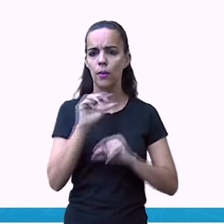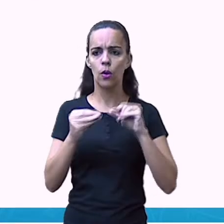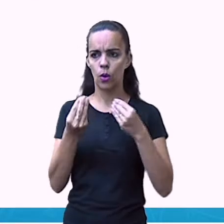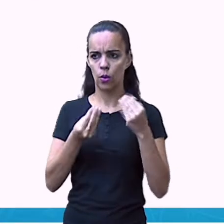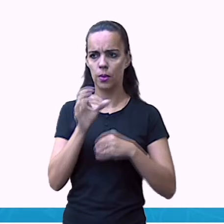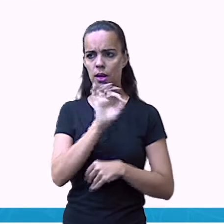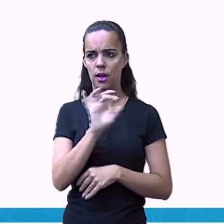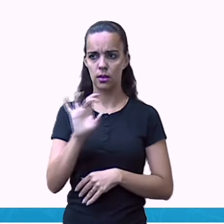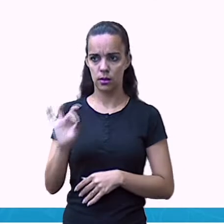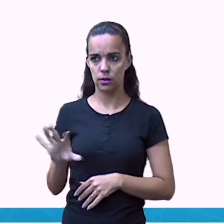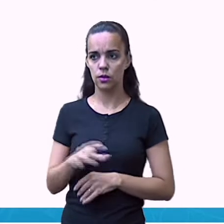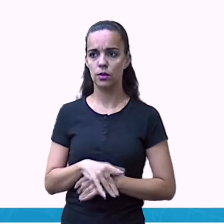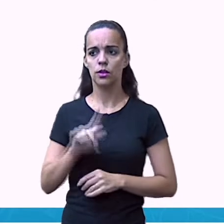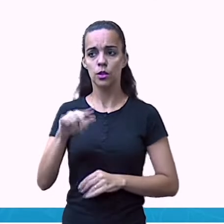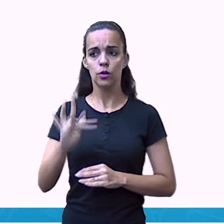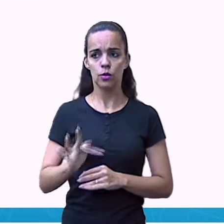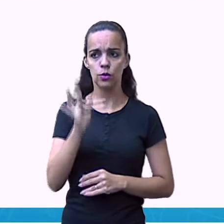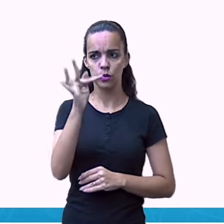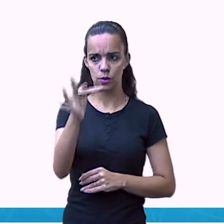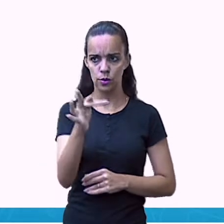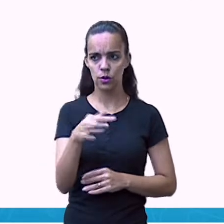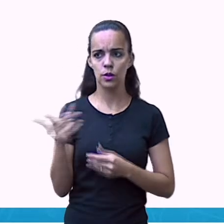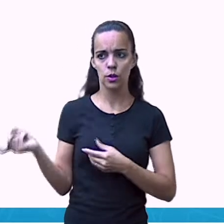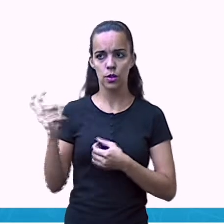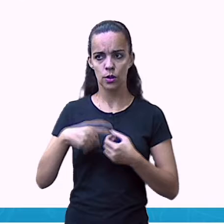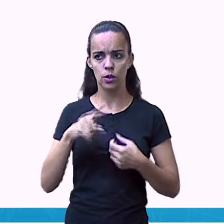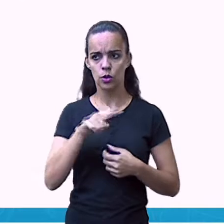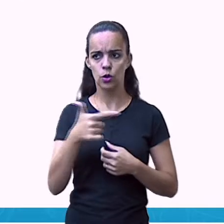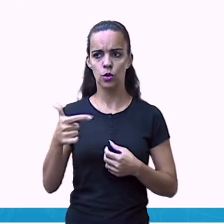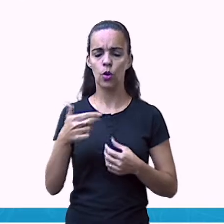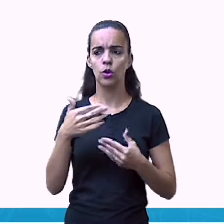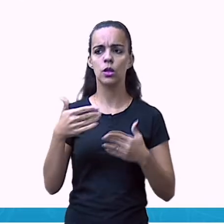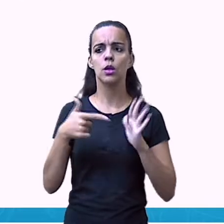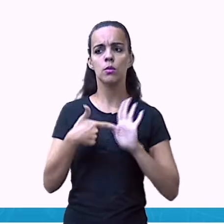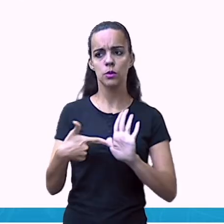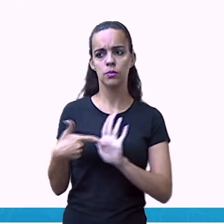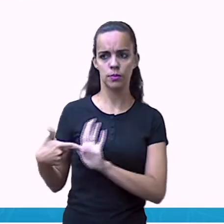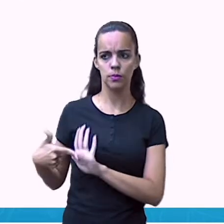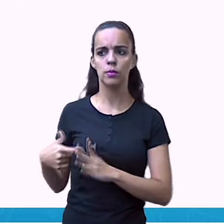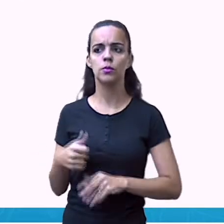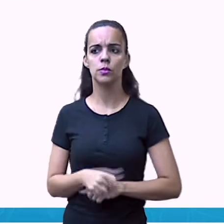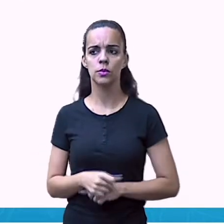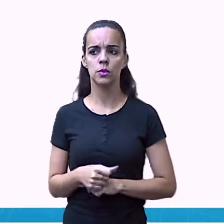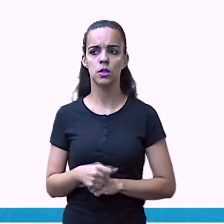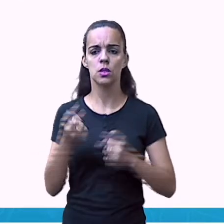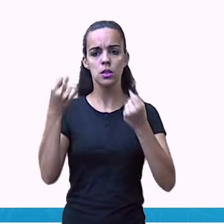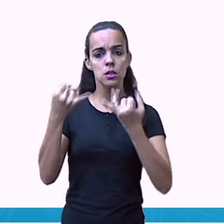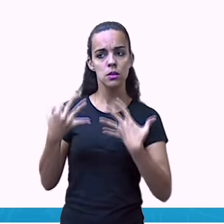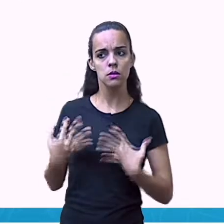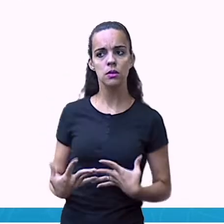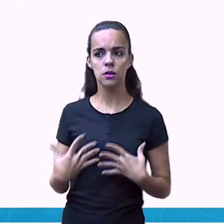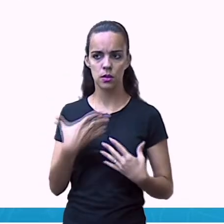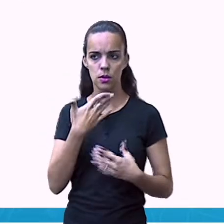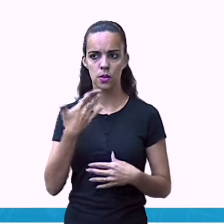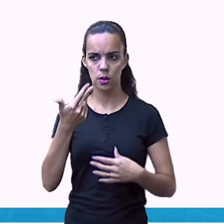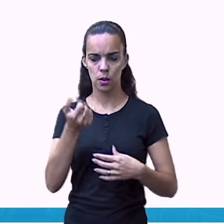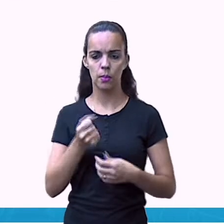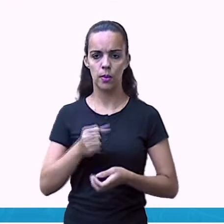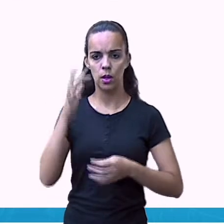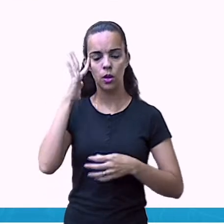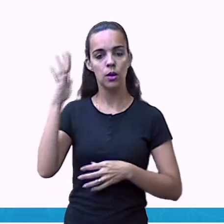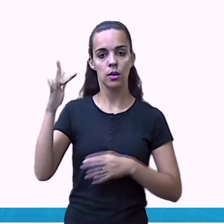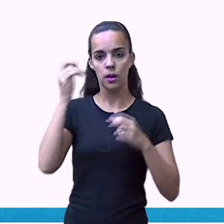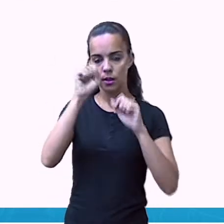sobre elas. E posteriormente eu trouxe algumas outras práticas que nós vamos estar explicando na íntegra